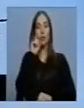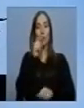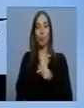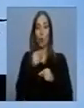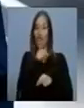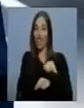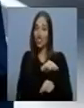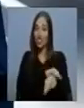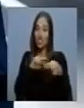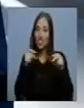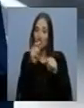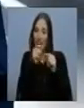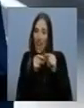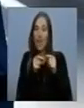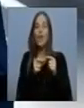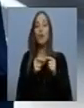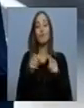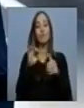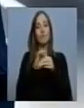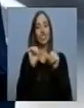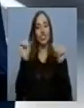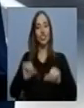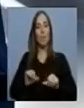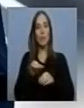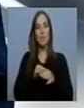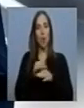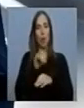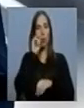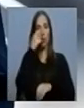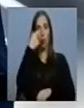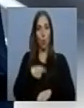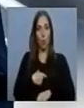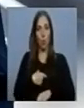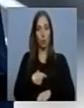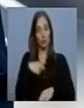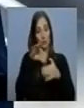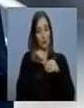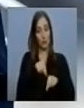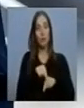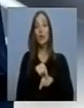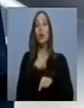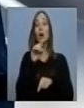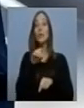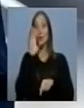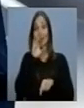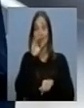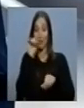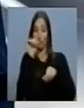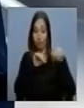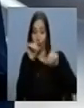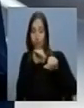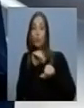atua nas células do sistema imunitário e se no futuro poderão ter outros problemas são resolvidos